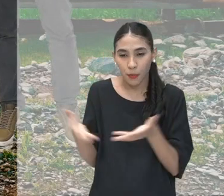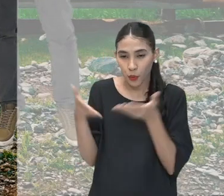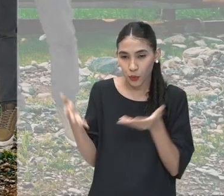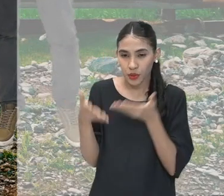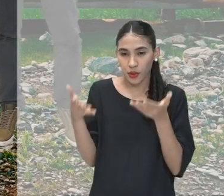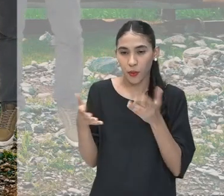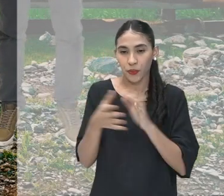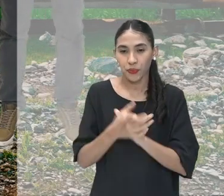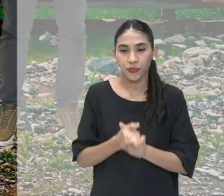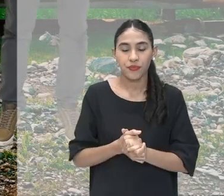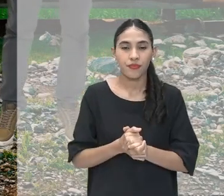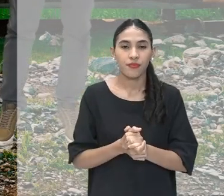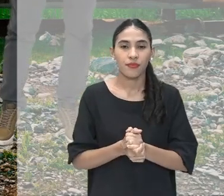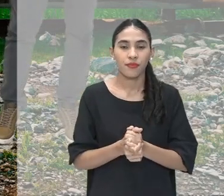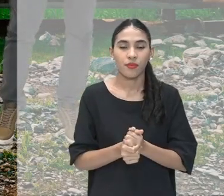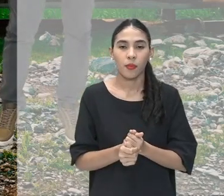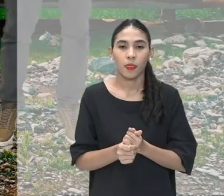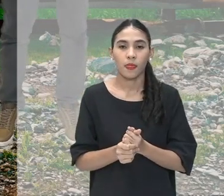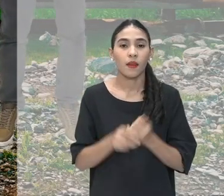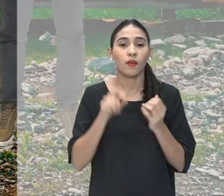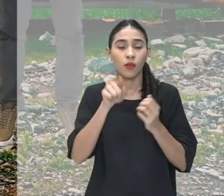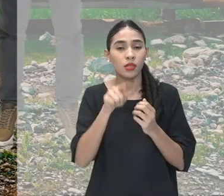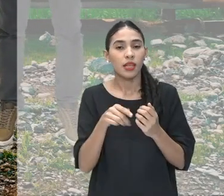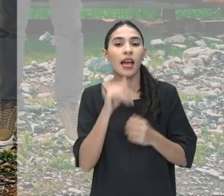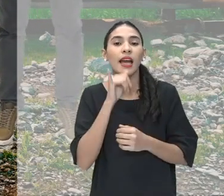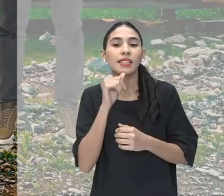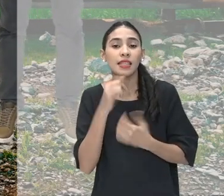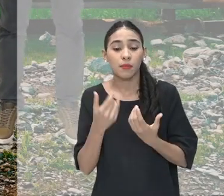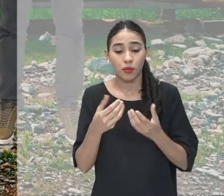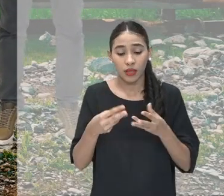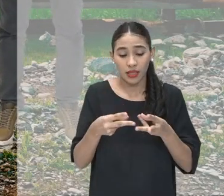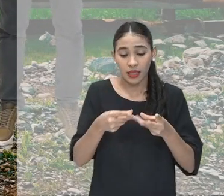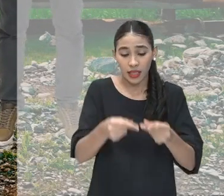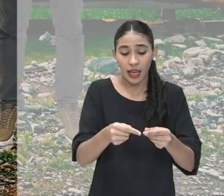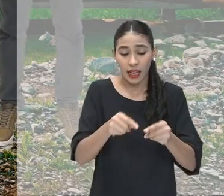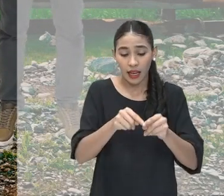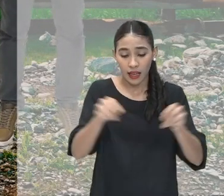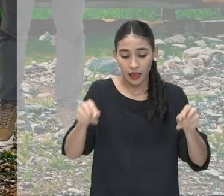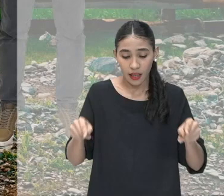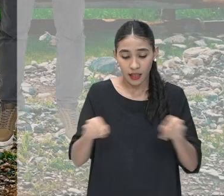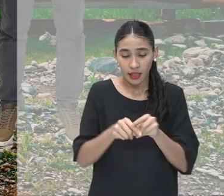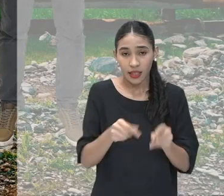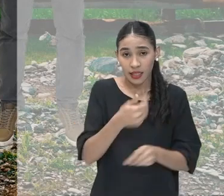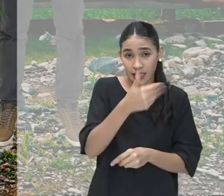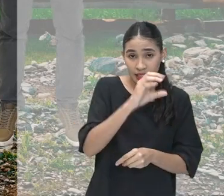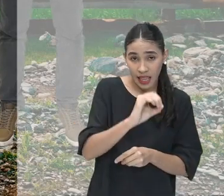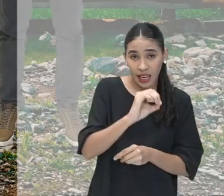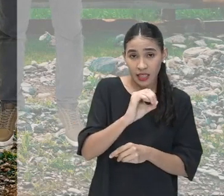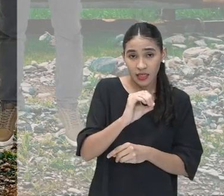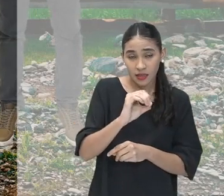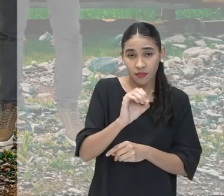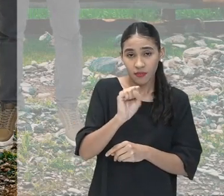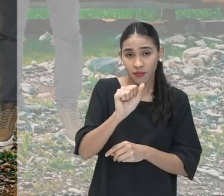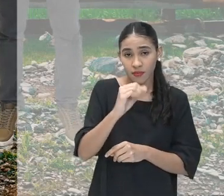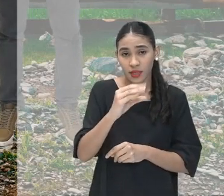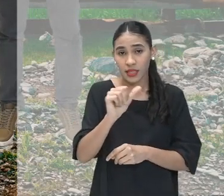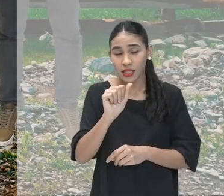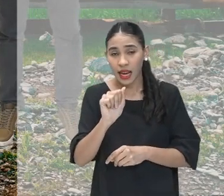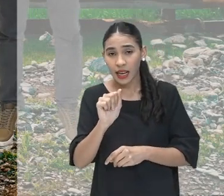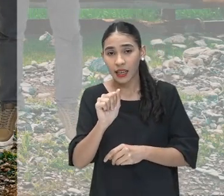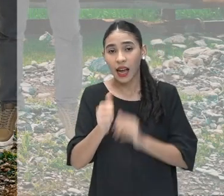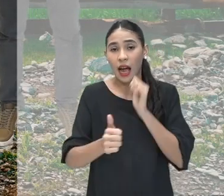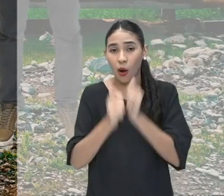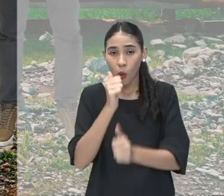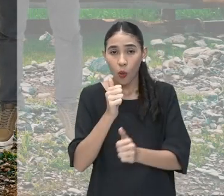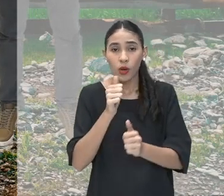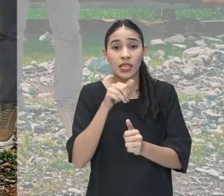né? Você vai aumentar a produtividade. Você, por exemplo, naquele pedaço de terra, você produzia 10 sacas de arroz. Quando você coloca